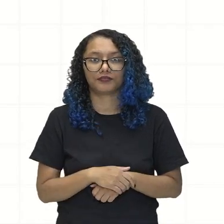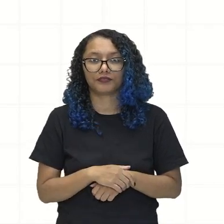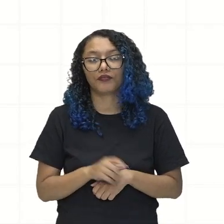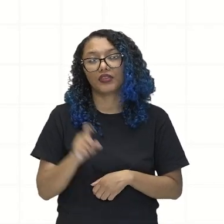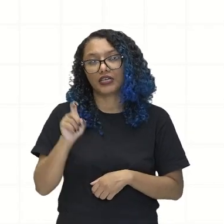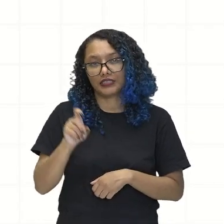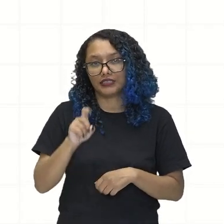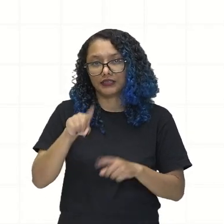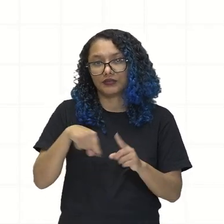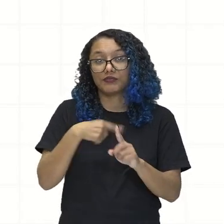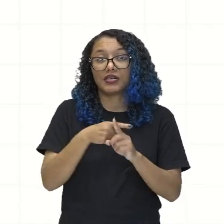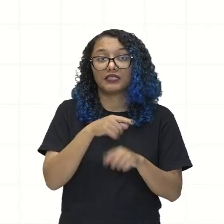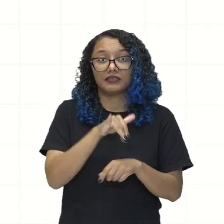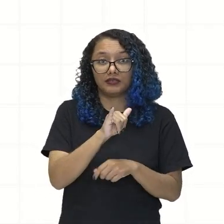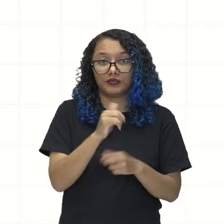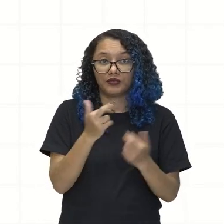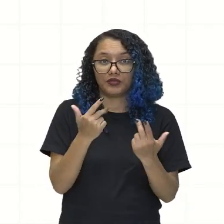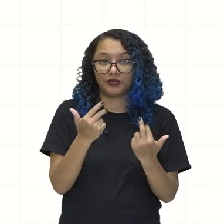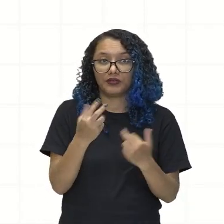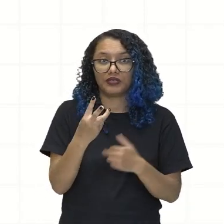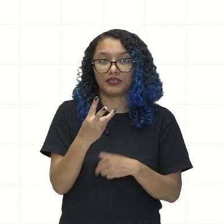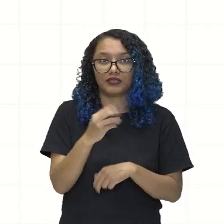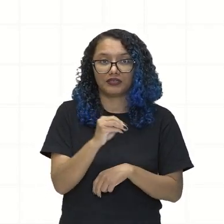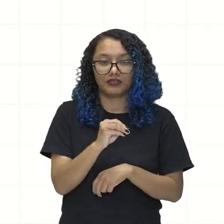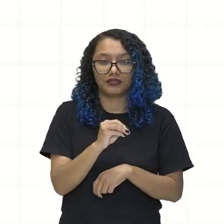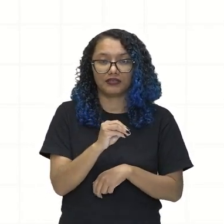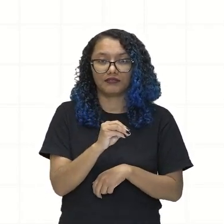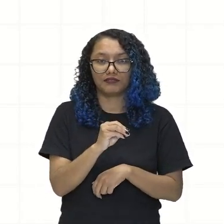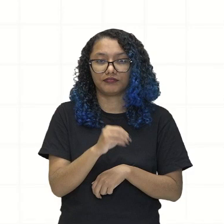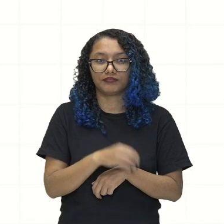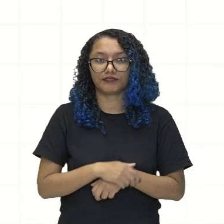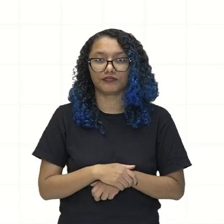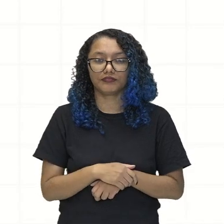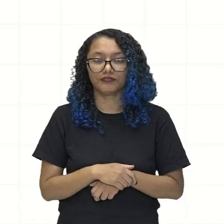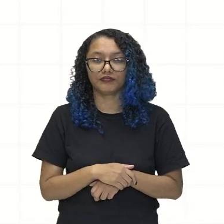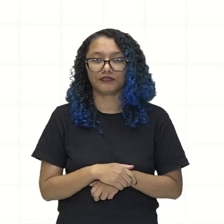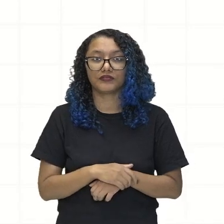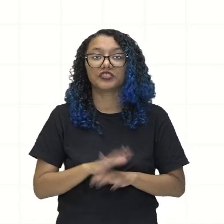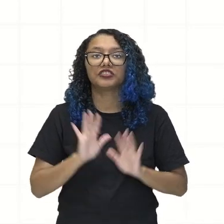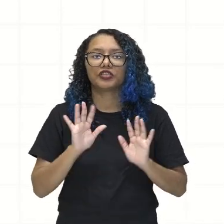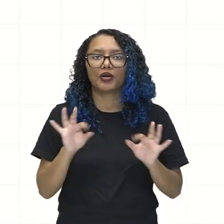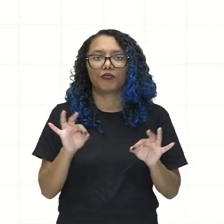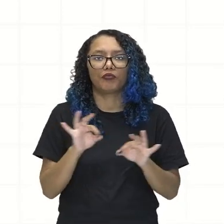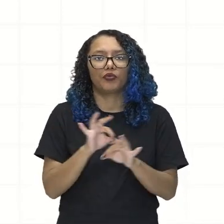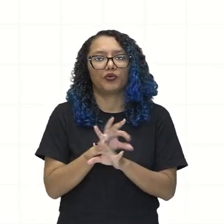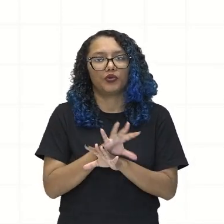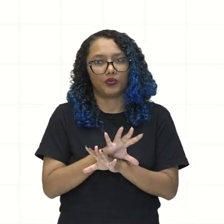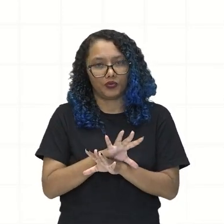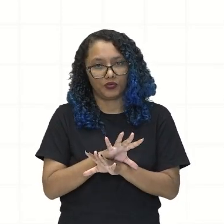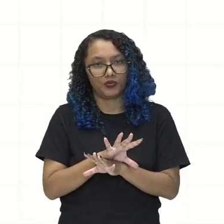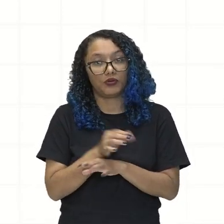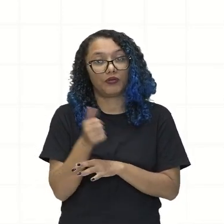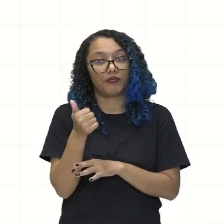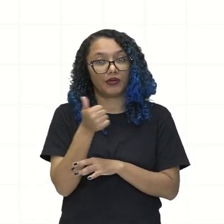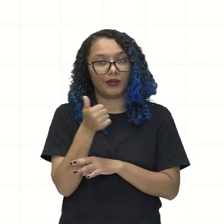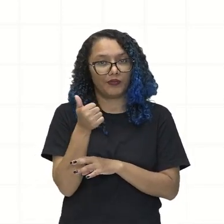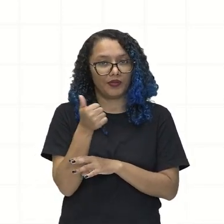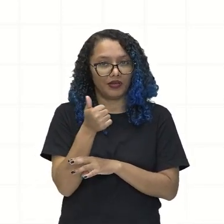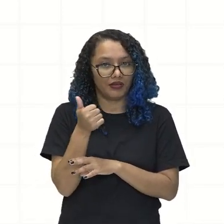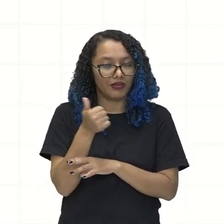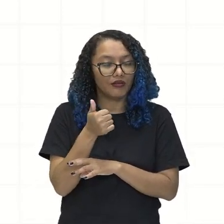mais y é 30. Tá aí, ó. Você já modelou a primeira